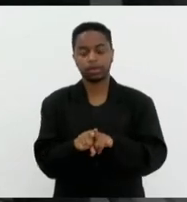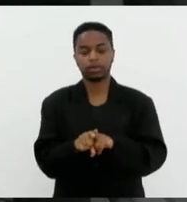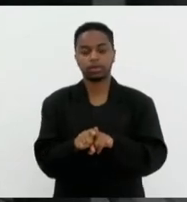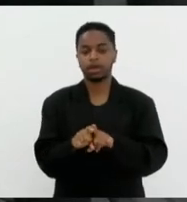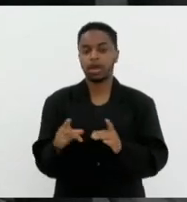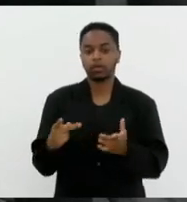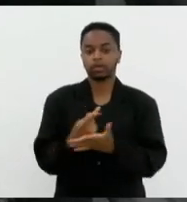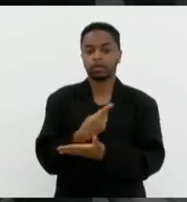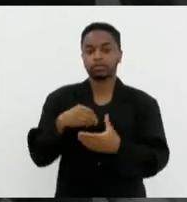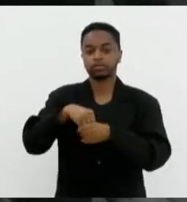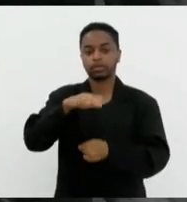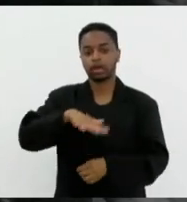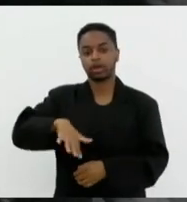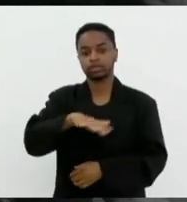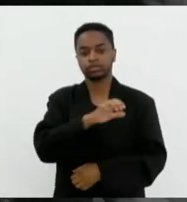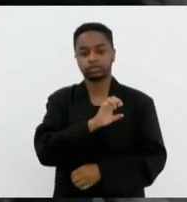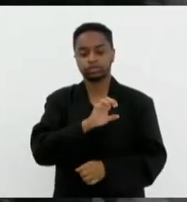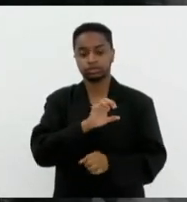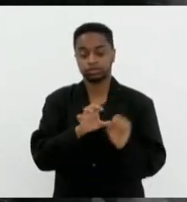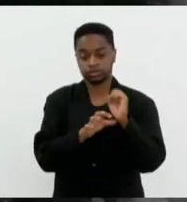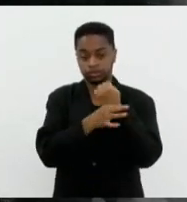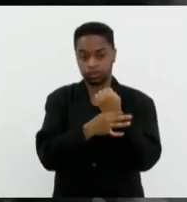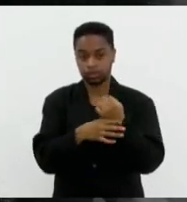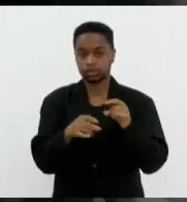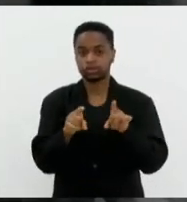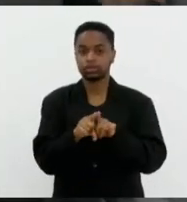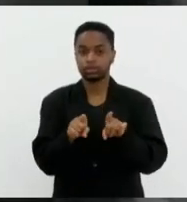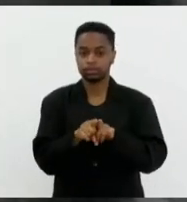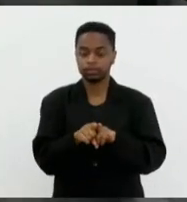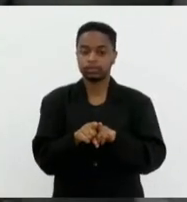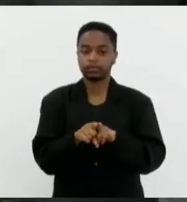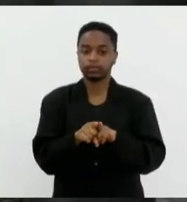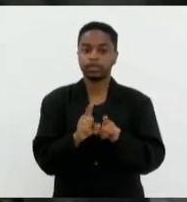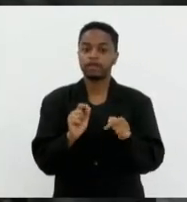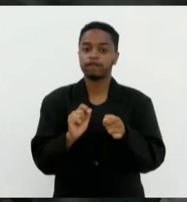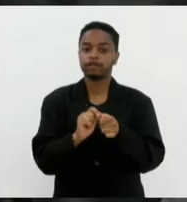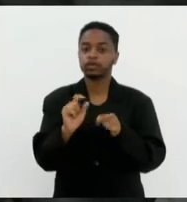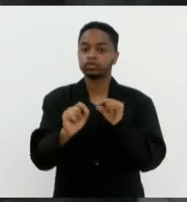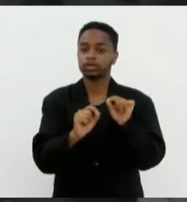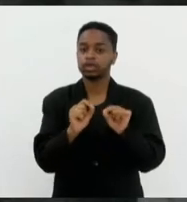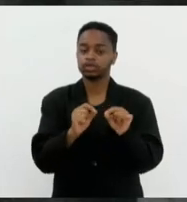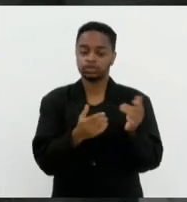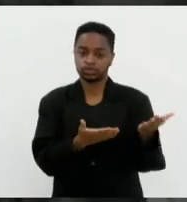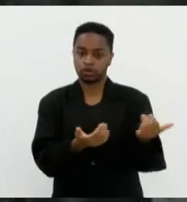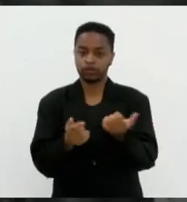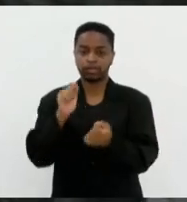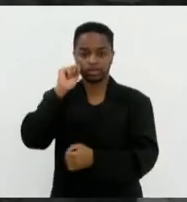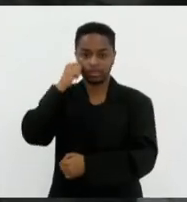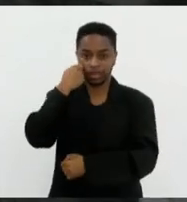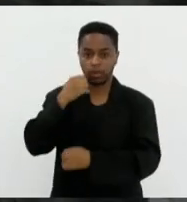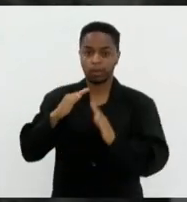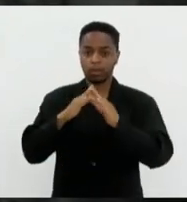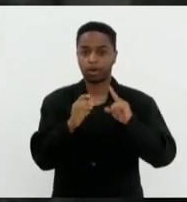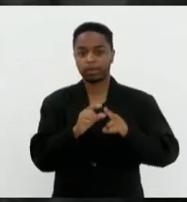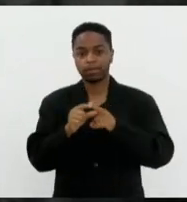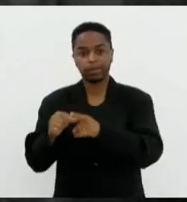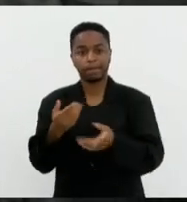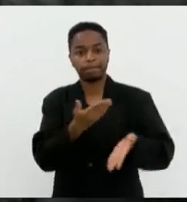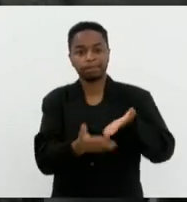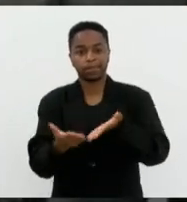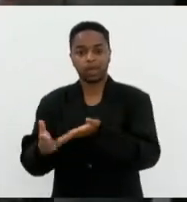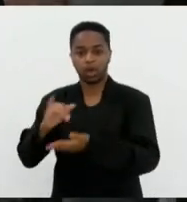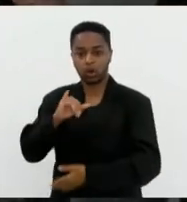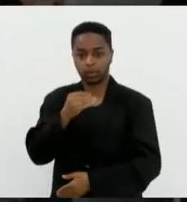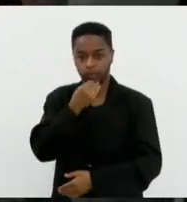as forças de segurança e faz com que jovens negros da periferia percam as suas oportunidades.